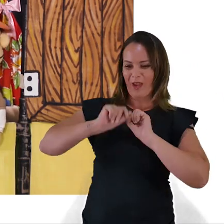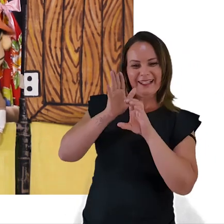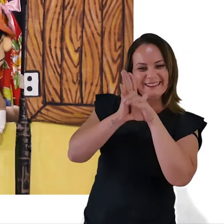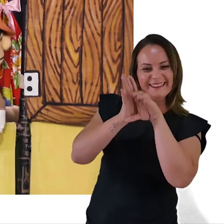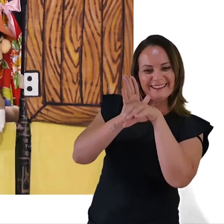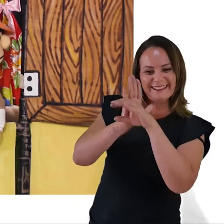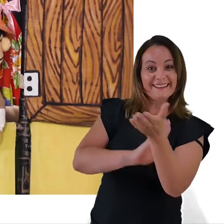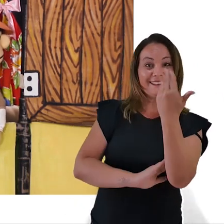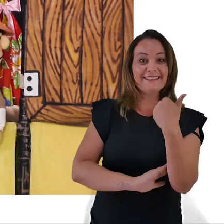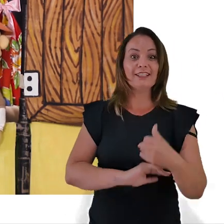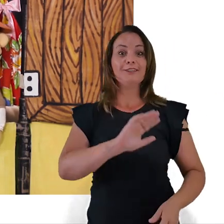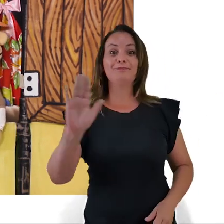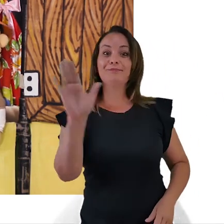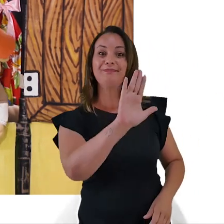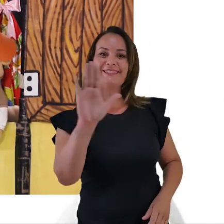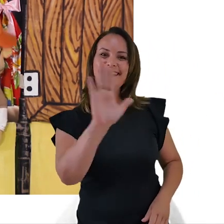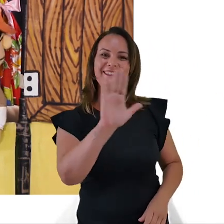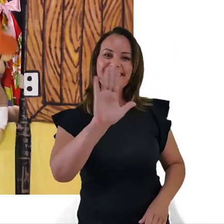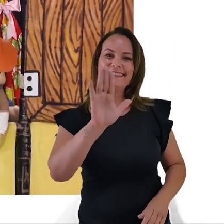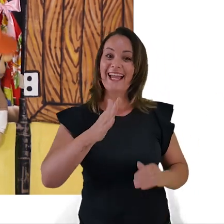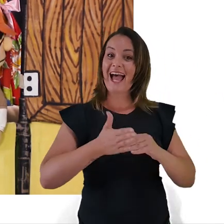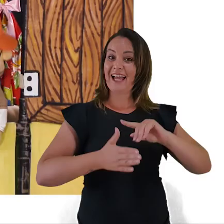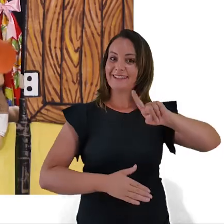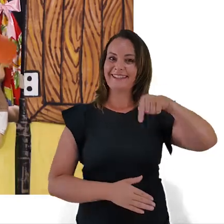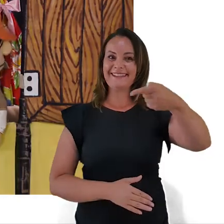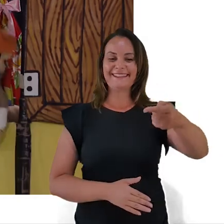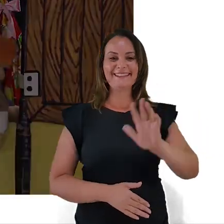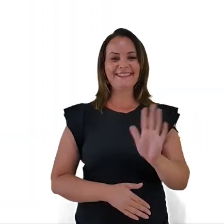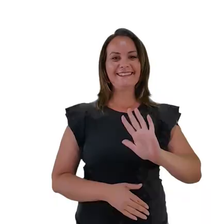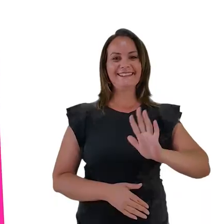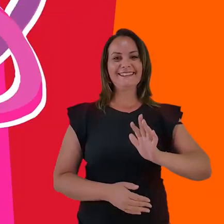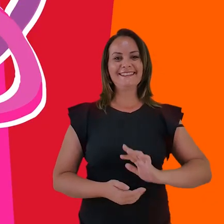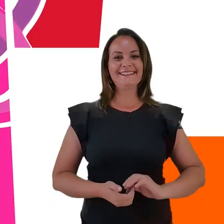Tchau, pessoal! Até mais! Até mais!